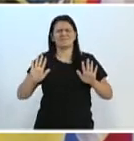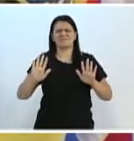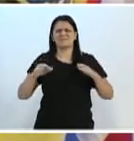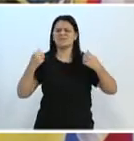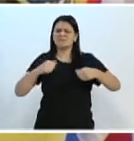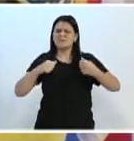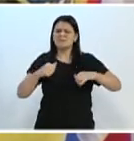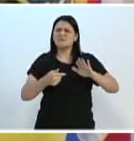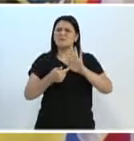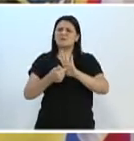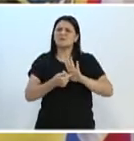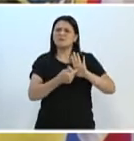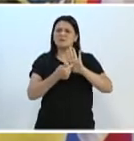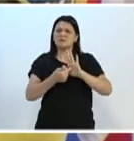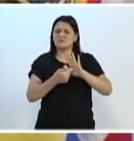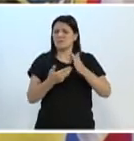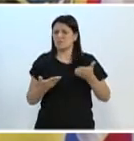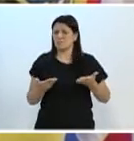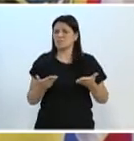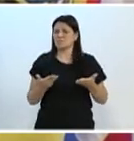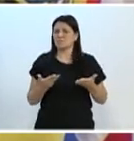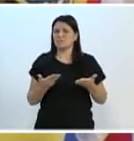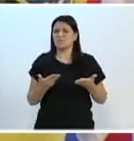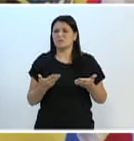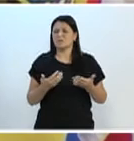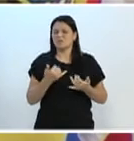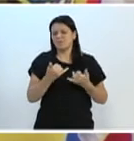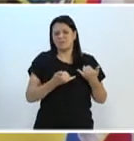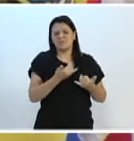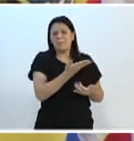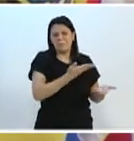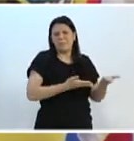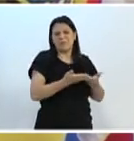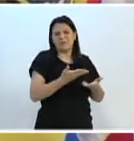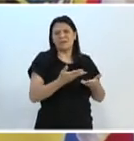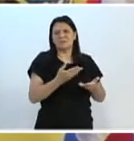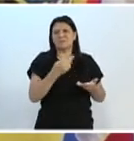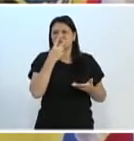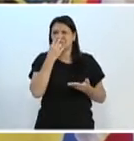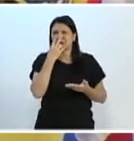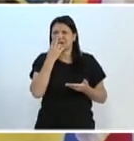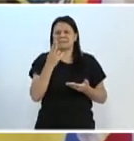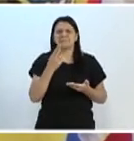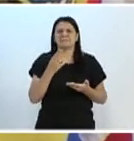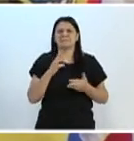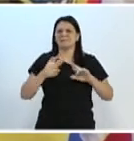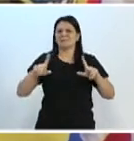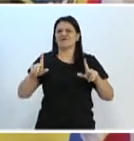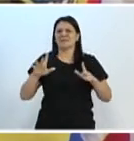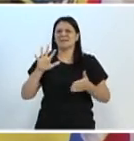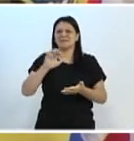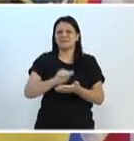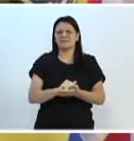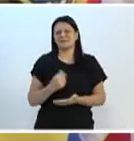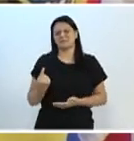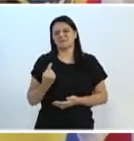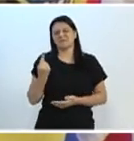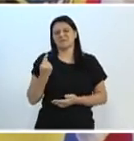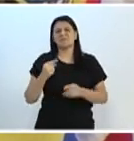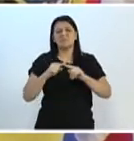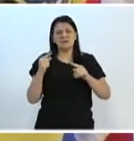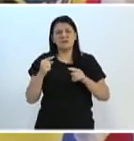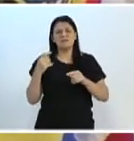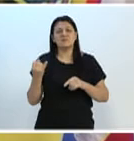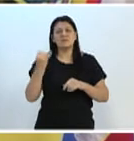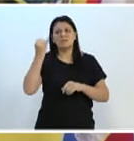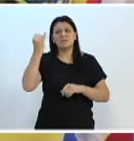mostrar que, e até estava brincando com as meninas aqui, que é algo inusitado, essa inscrição individual. E é importante, faz parte do processo